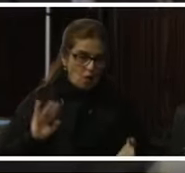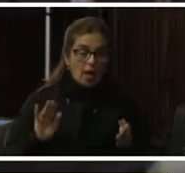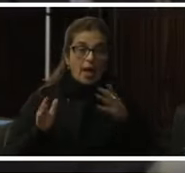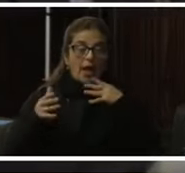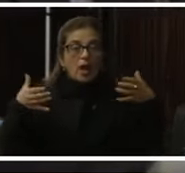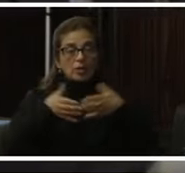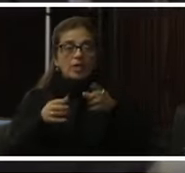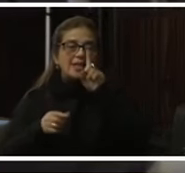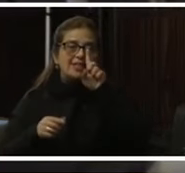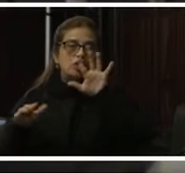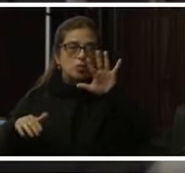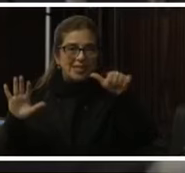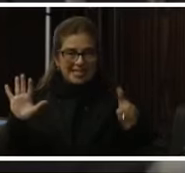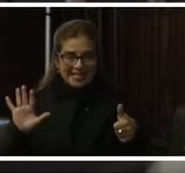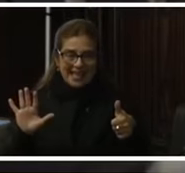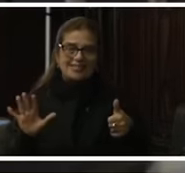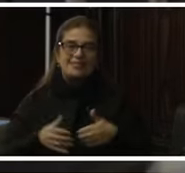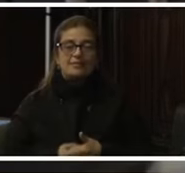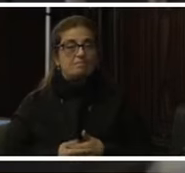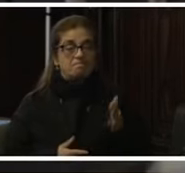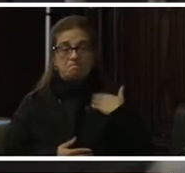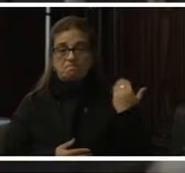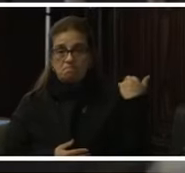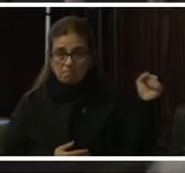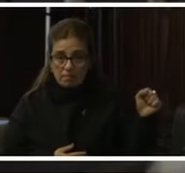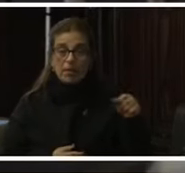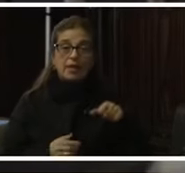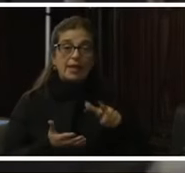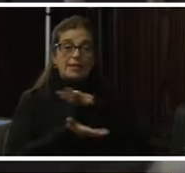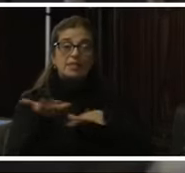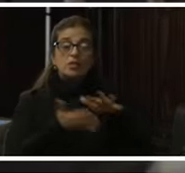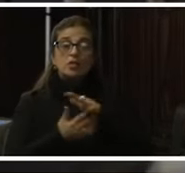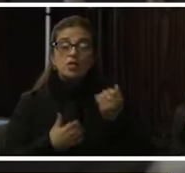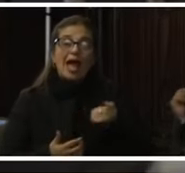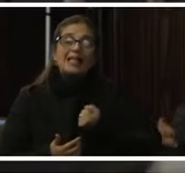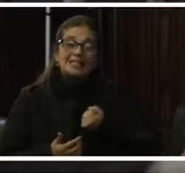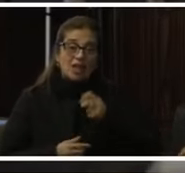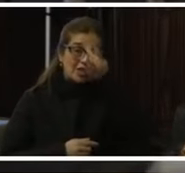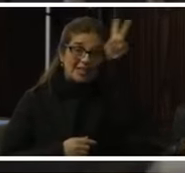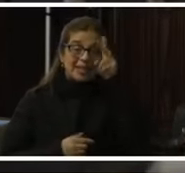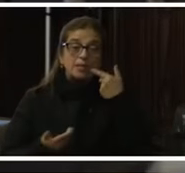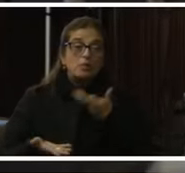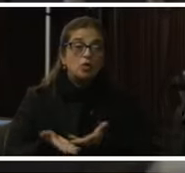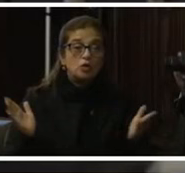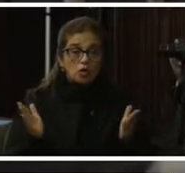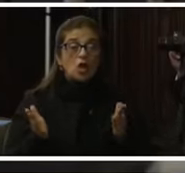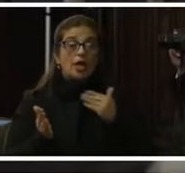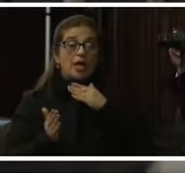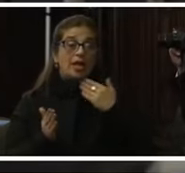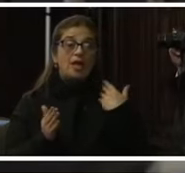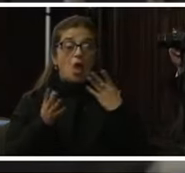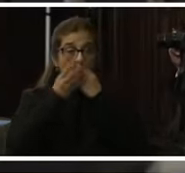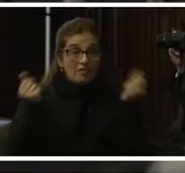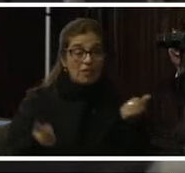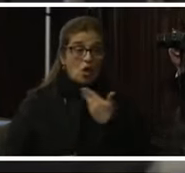número 156 em washington onde se abordou a situação dos homicídios de indígenas ea omissão do estado brasileiro em